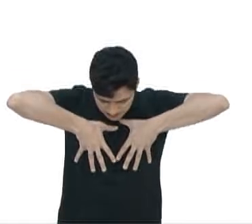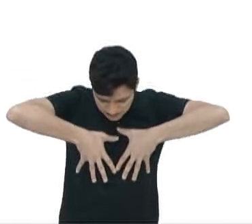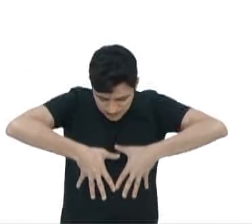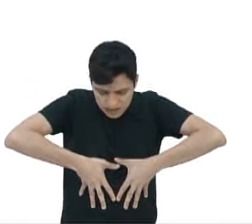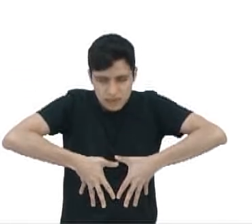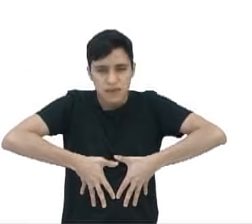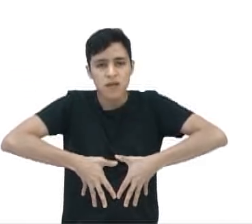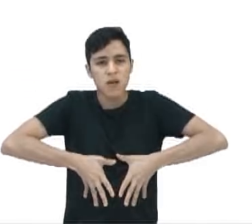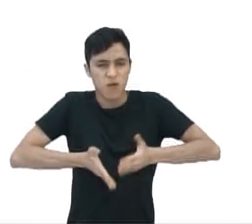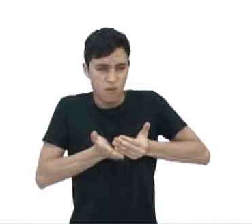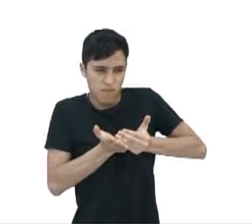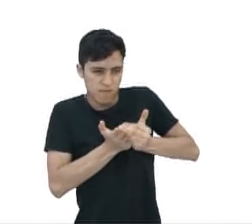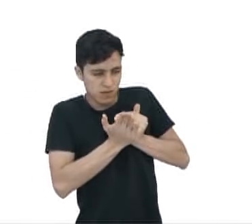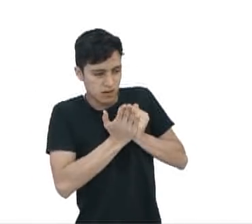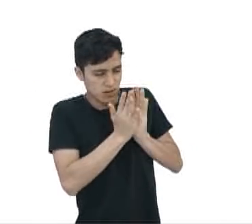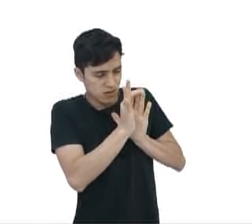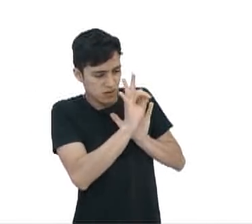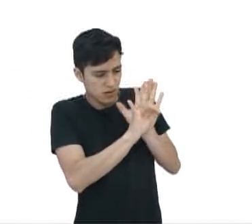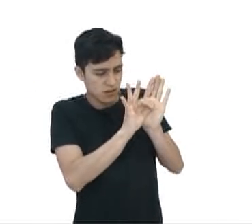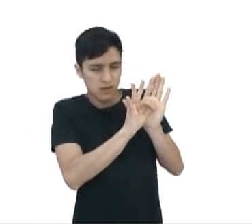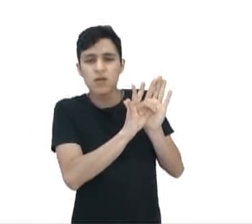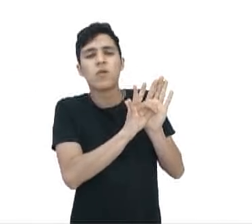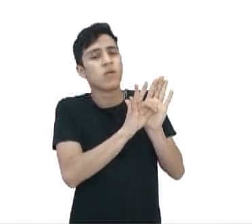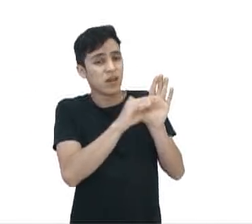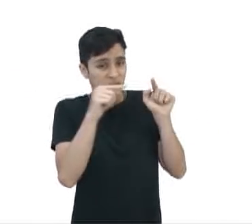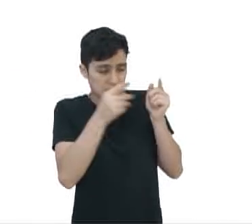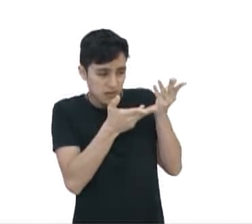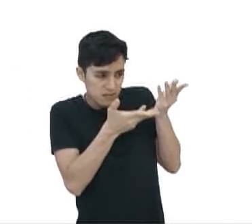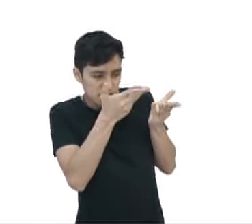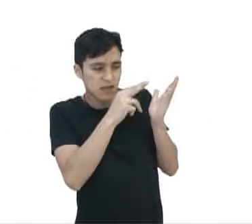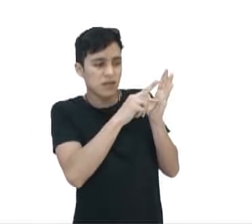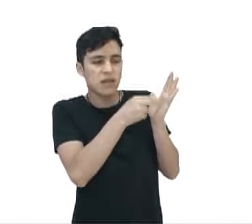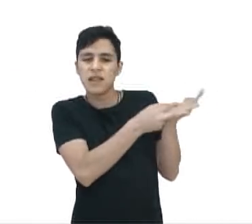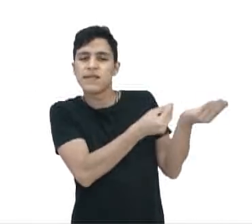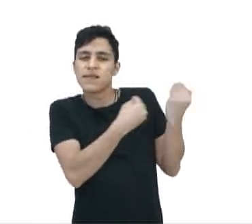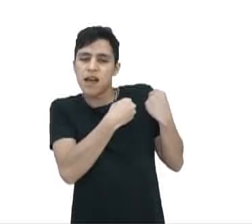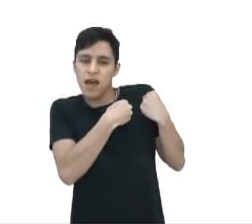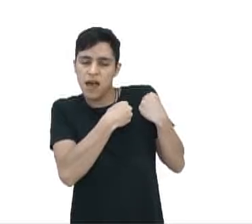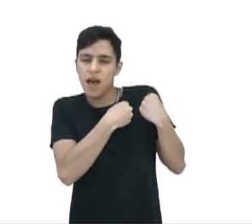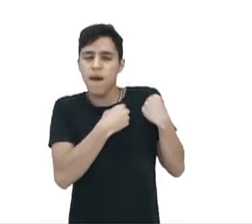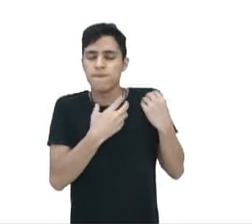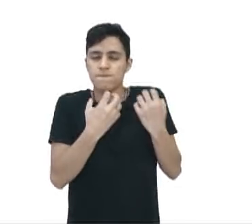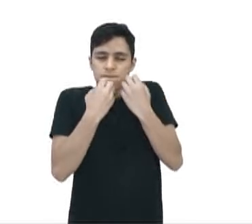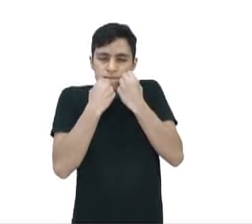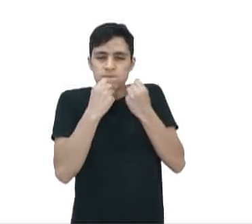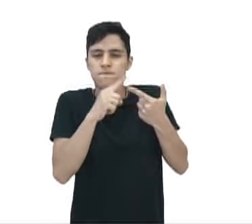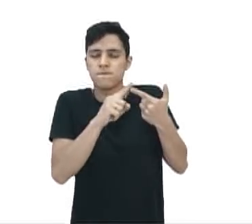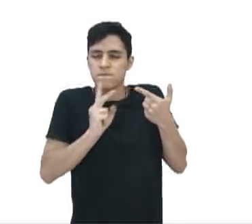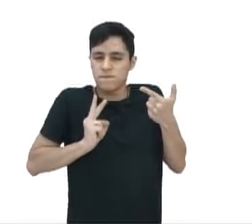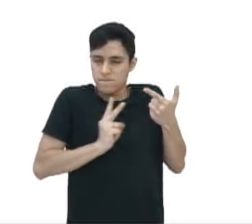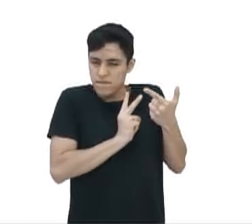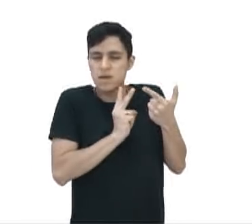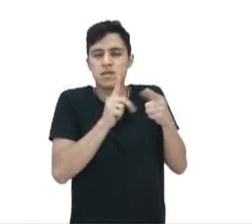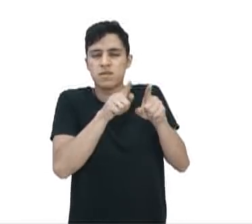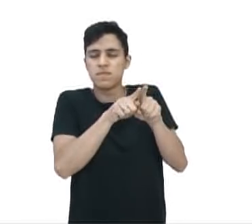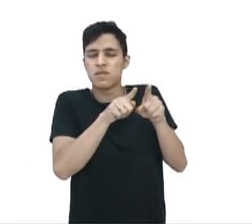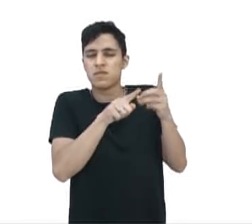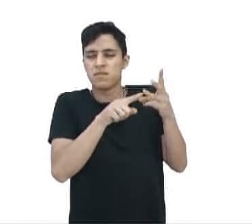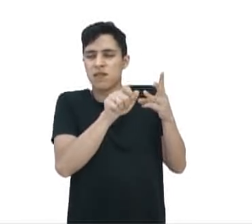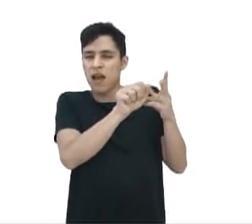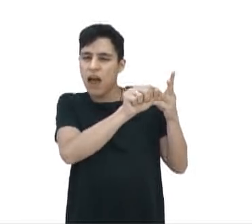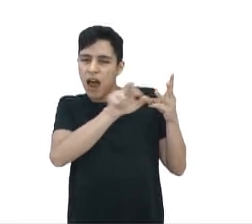nossas células, possibilita o fornecimento de nutrientes e de oxigênio, tá, para as nossas